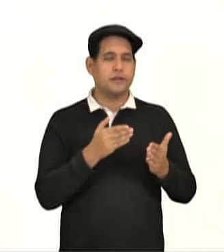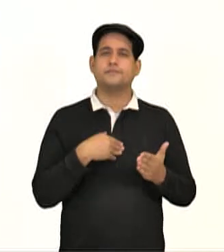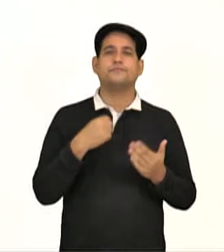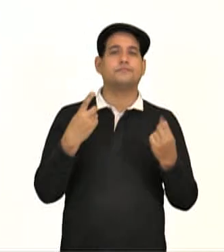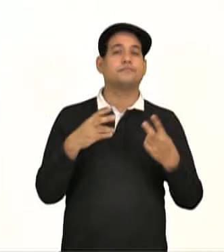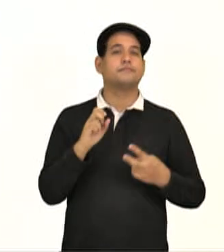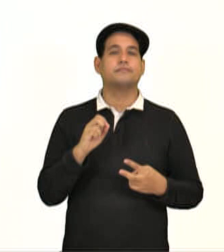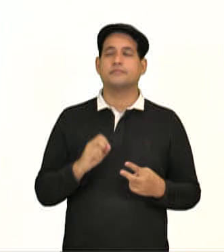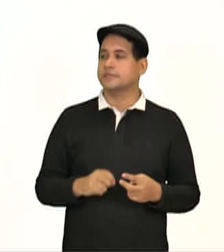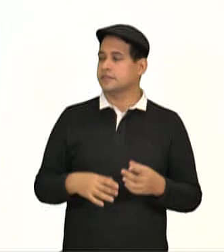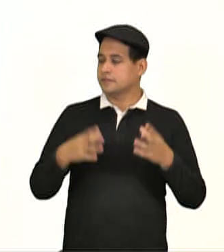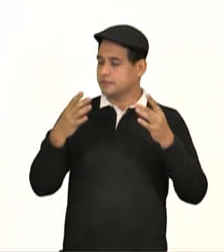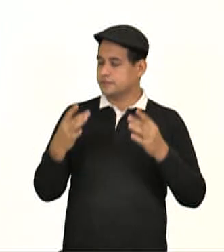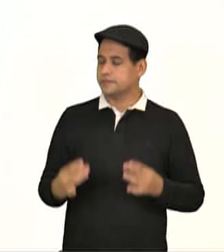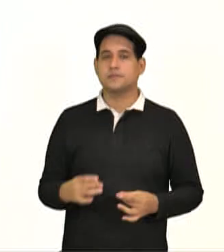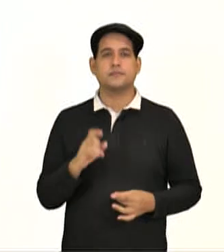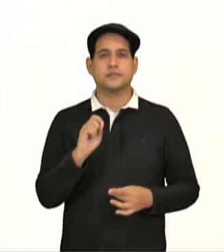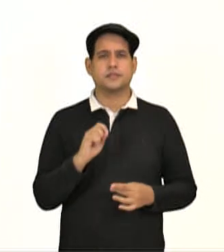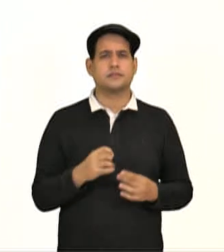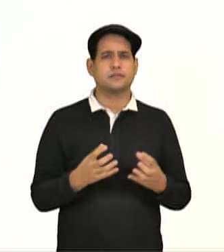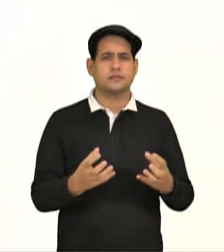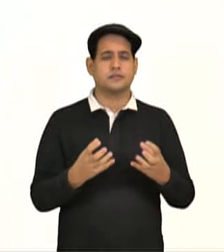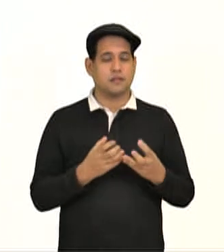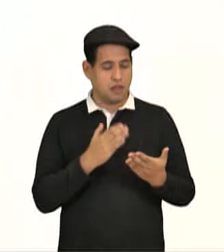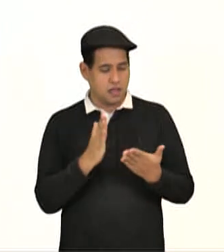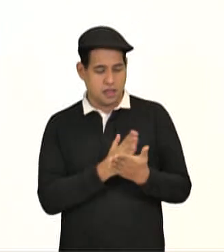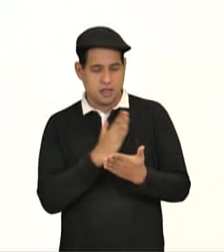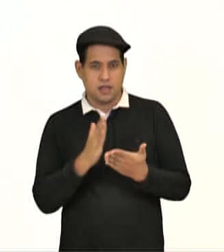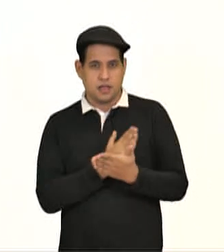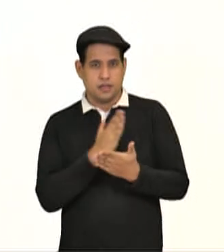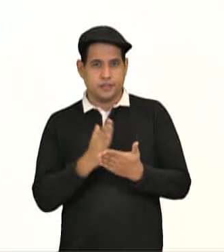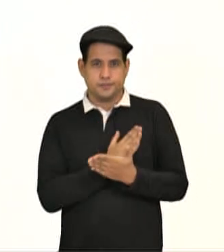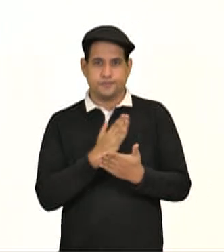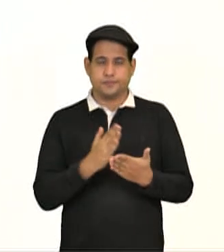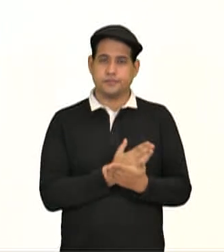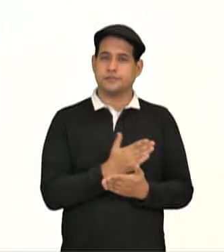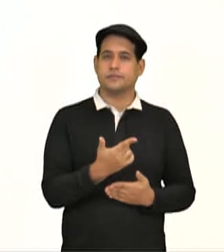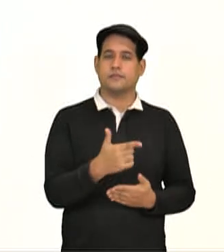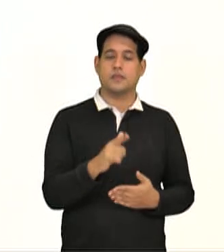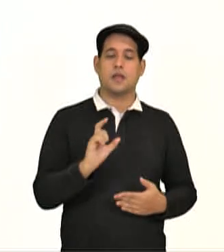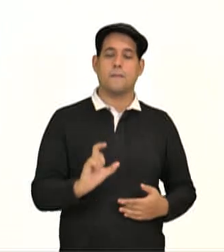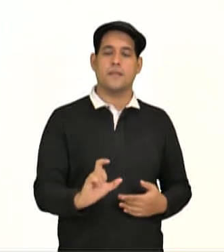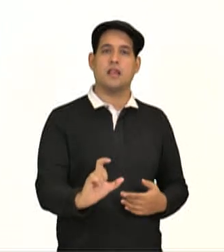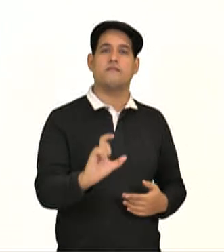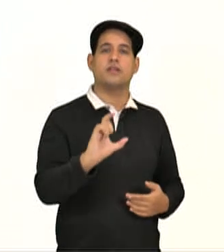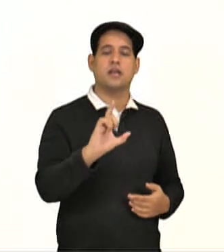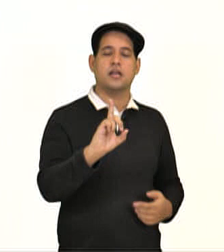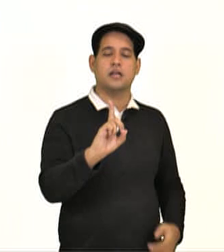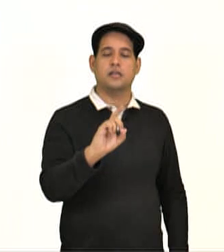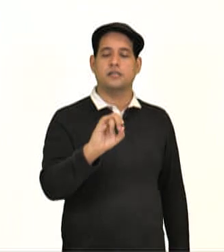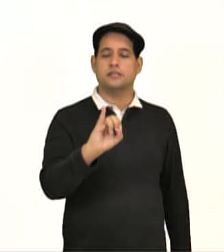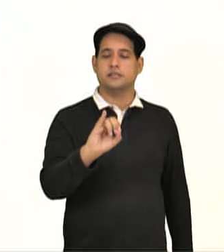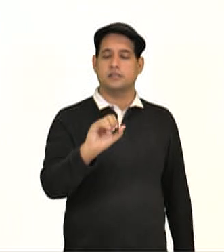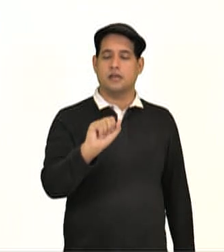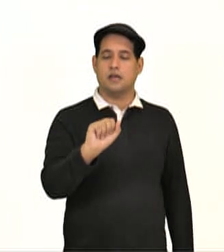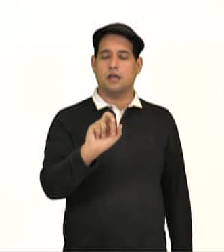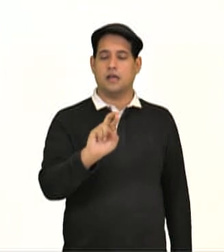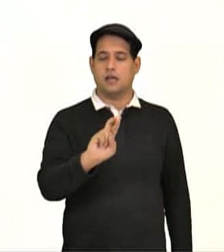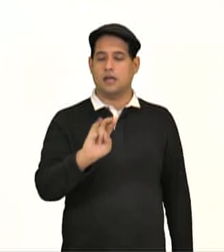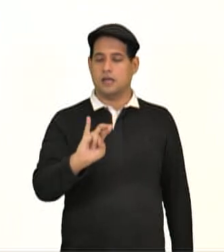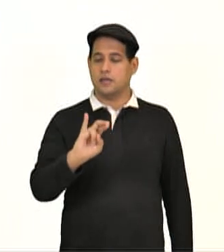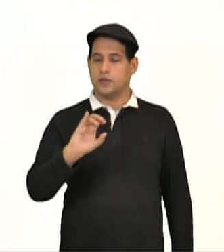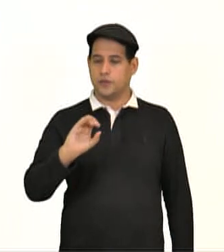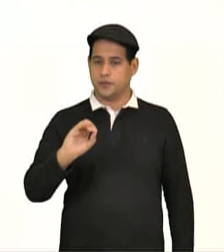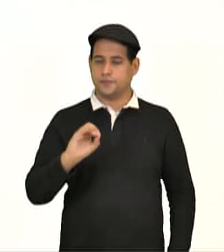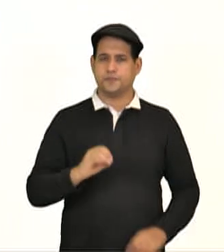disse especificamente que queria um caderno sem a palavra diário escrita nele.